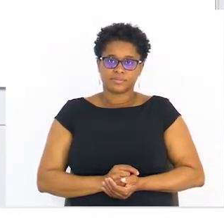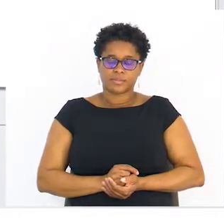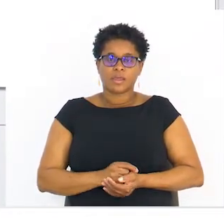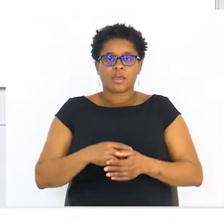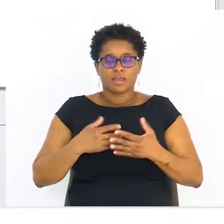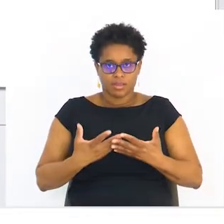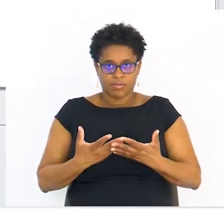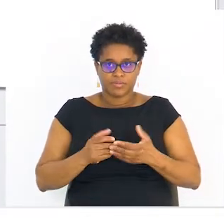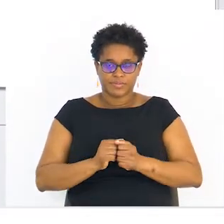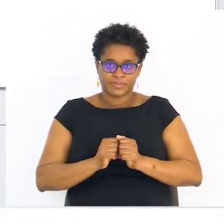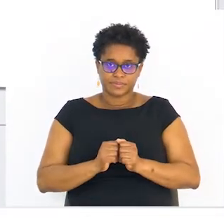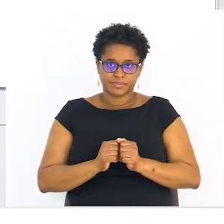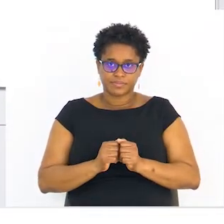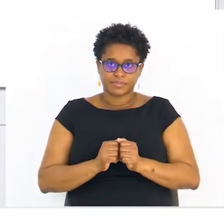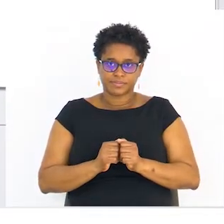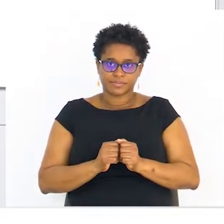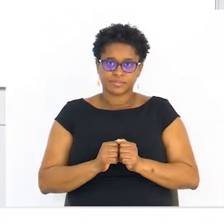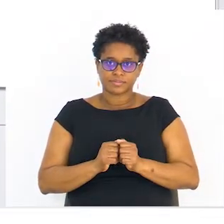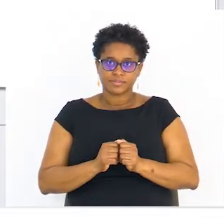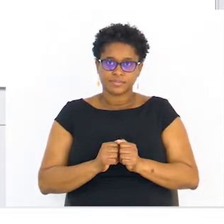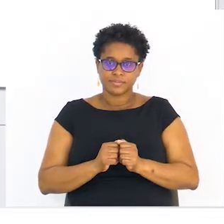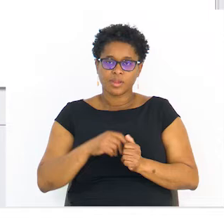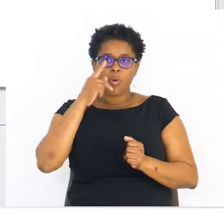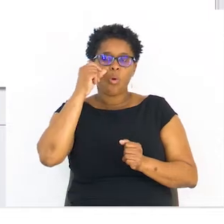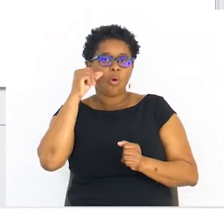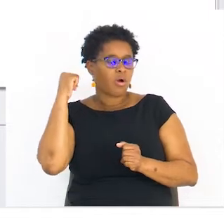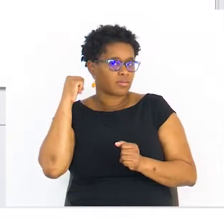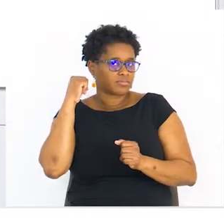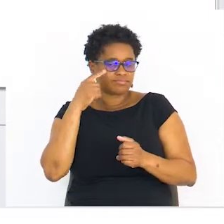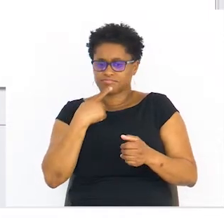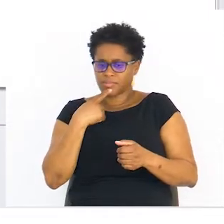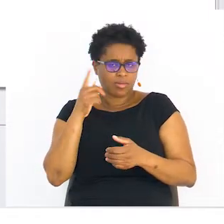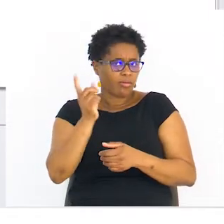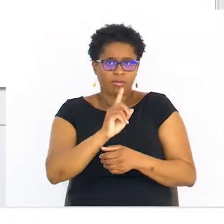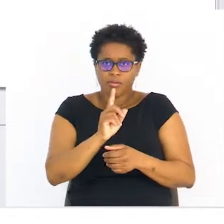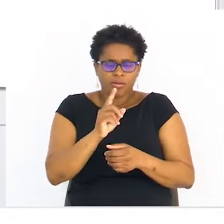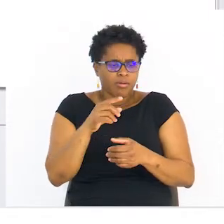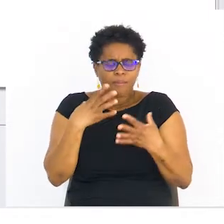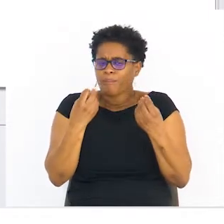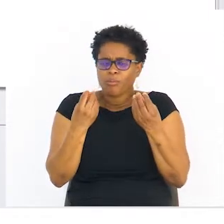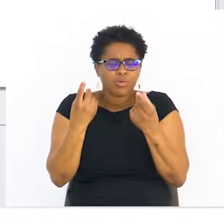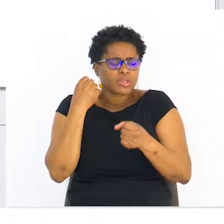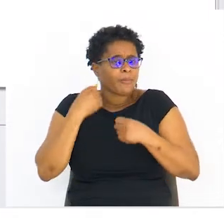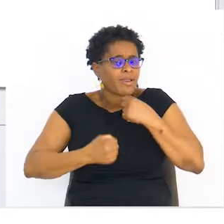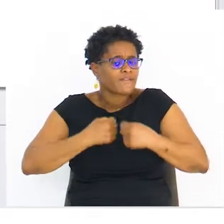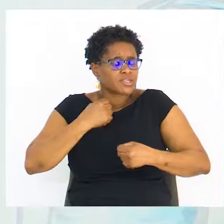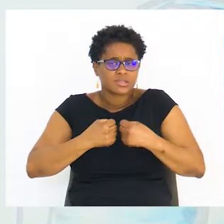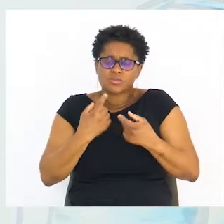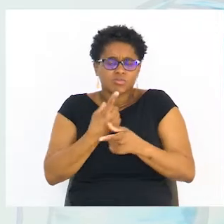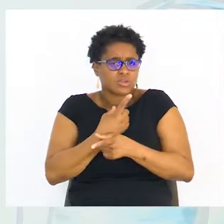Por isso, então, os homens não compreendiam certas